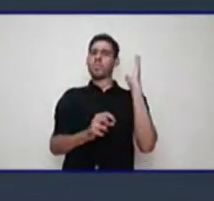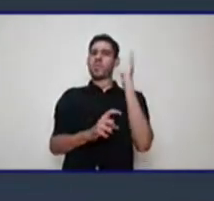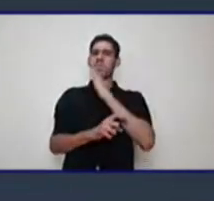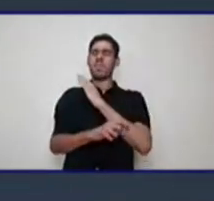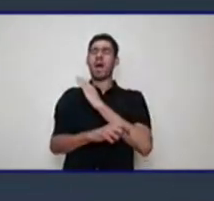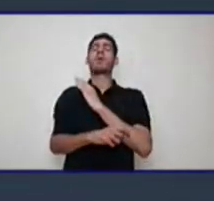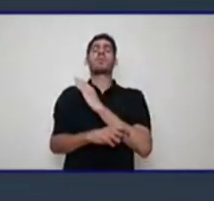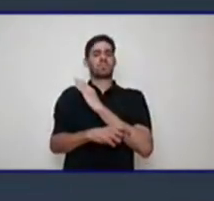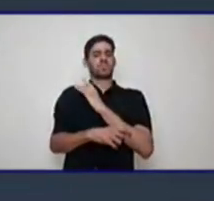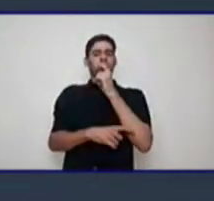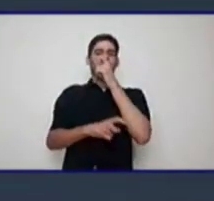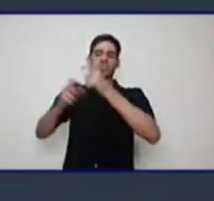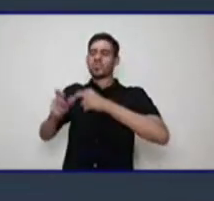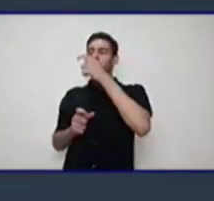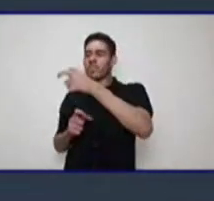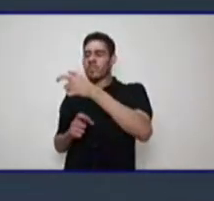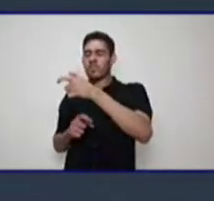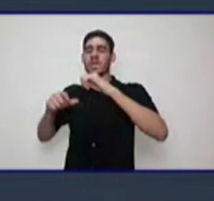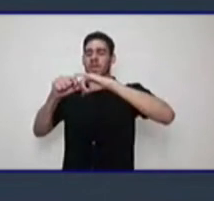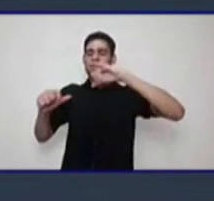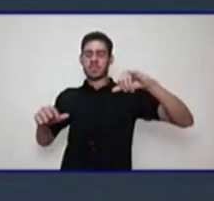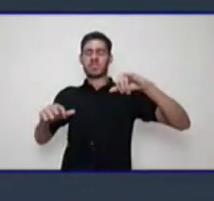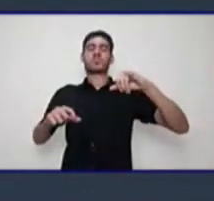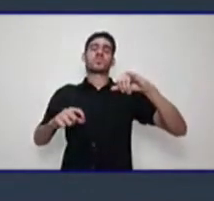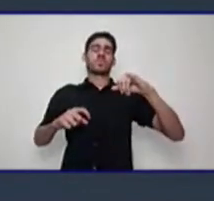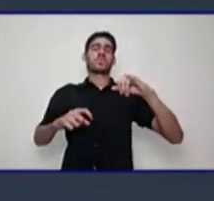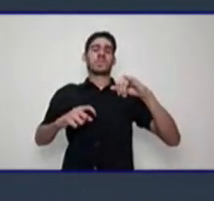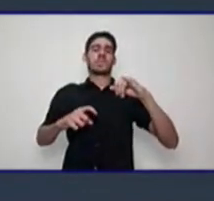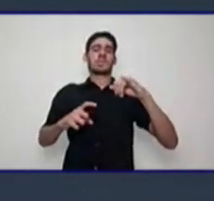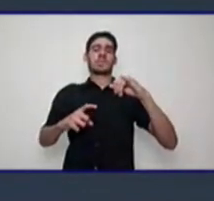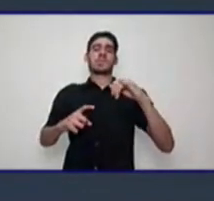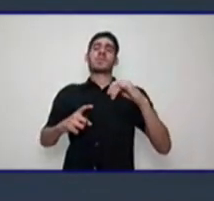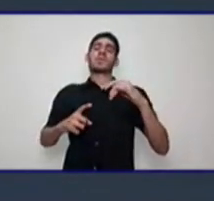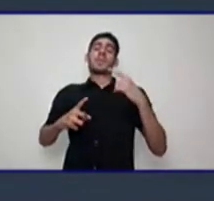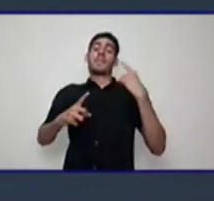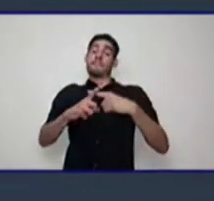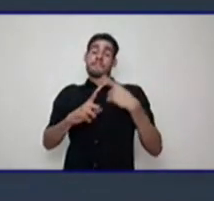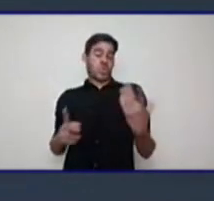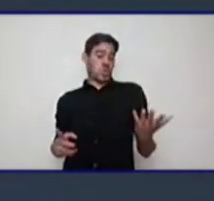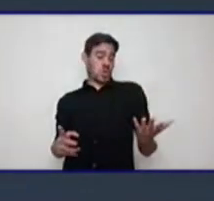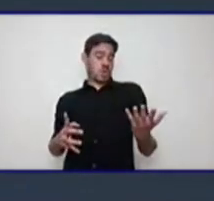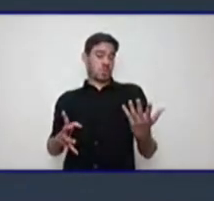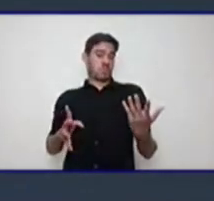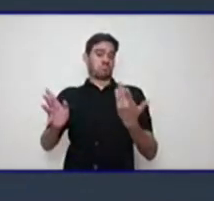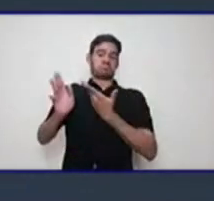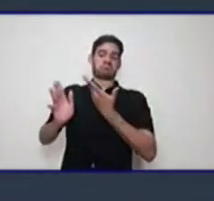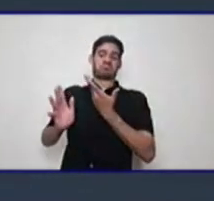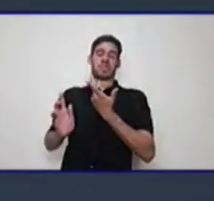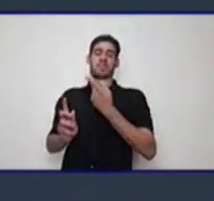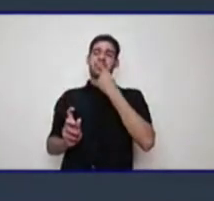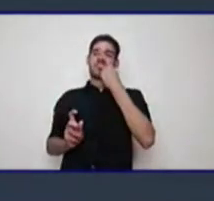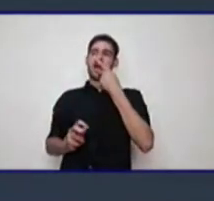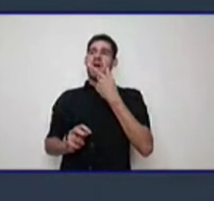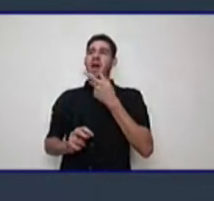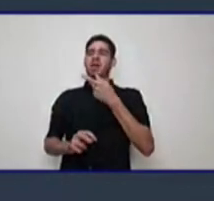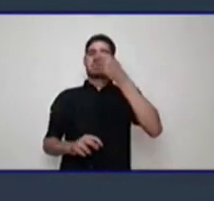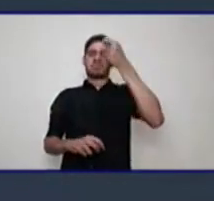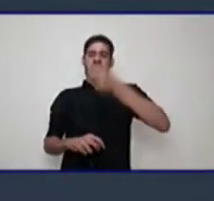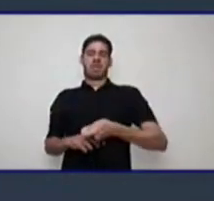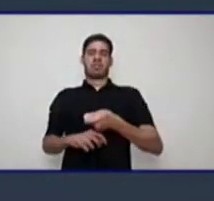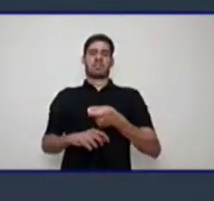de ofensas, de propagandas, de antipropagandas, porque imputar nazismo a um